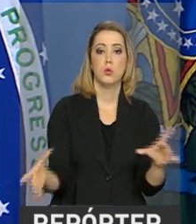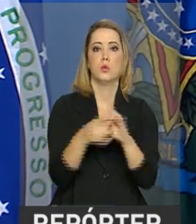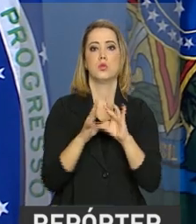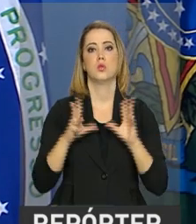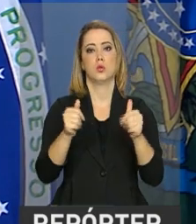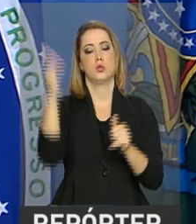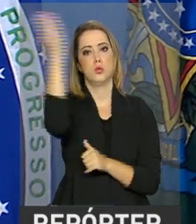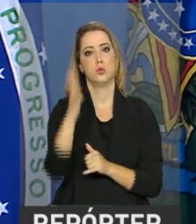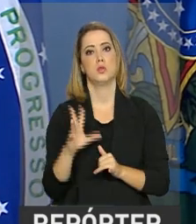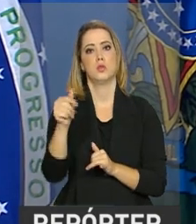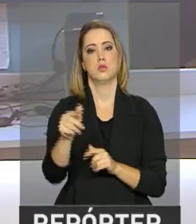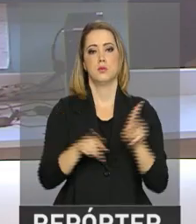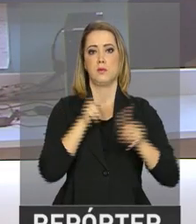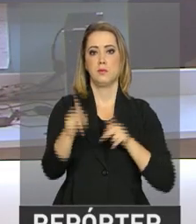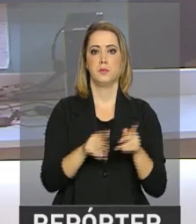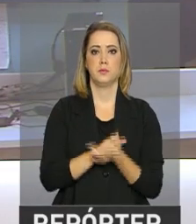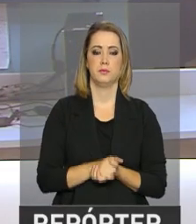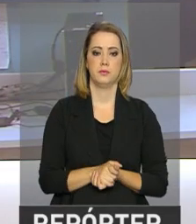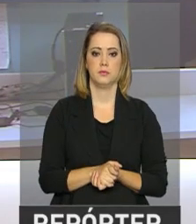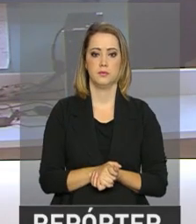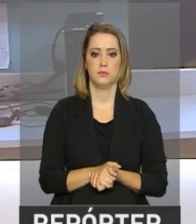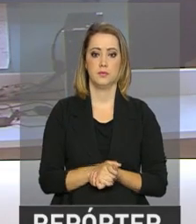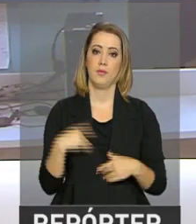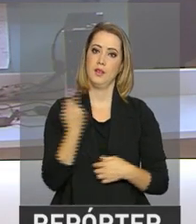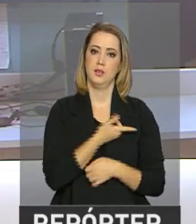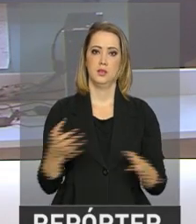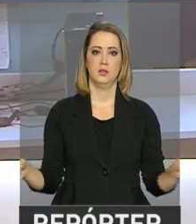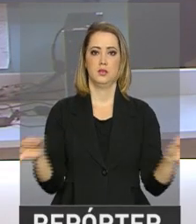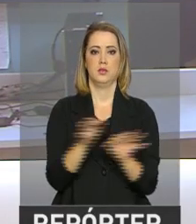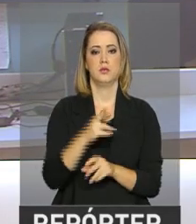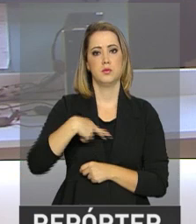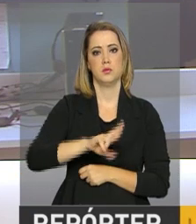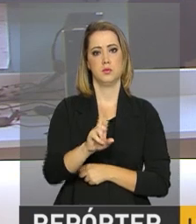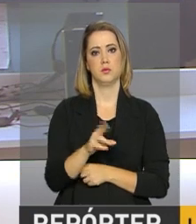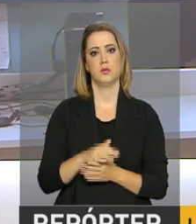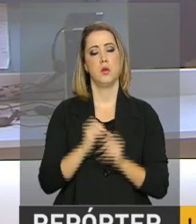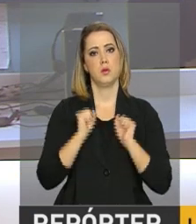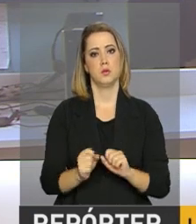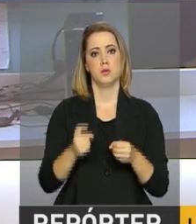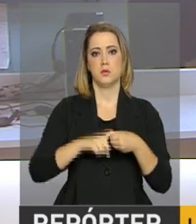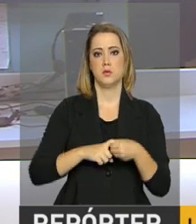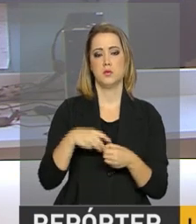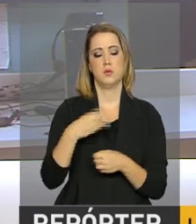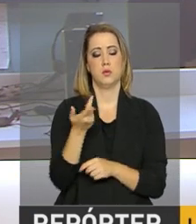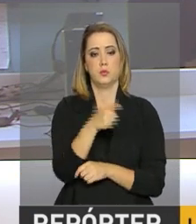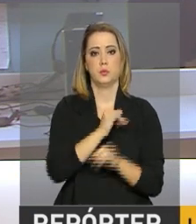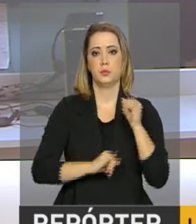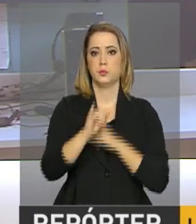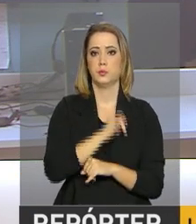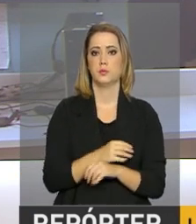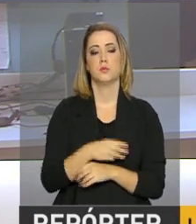Brasil e todos os brasileiros assim encerramos esta edição do repórter NBR podemos voltar a qualquer momento com outras